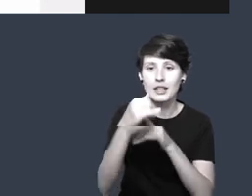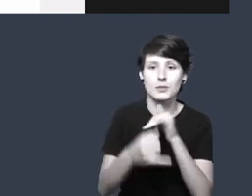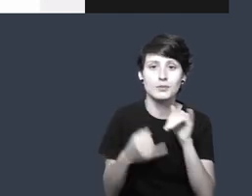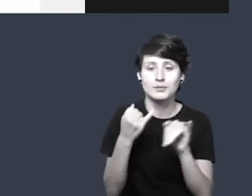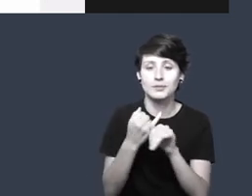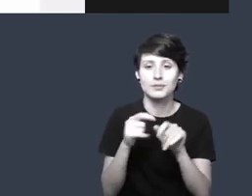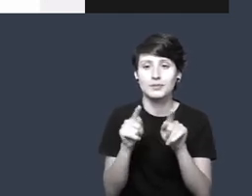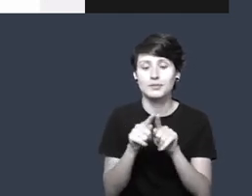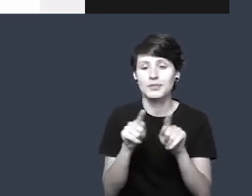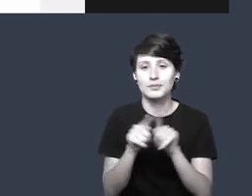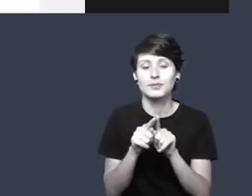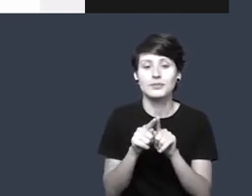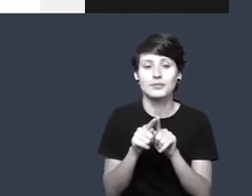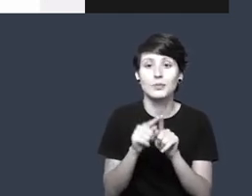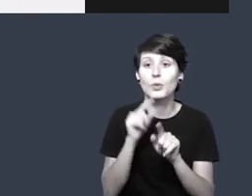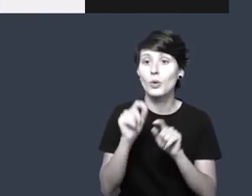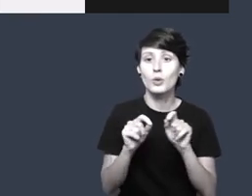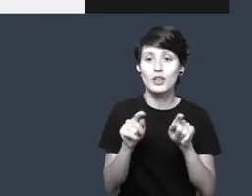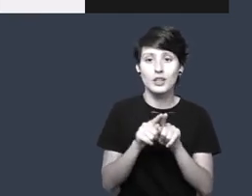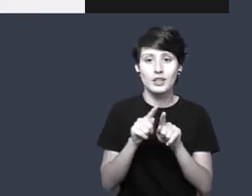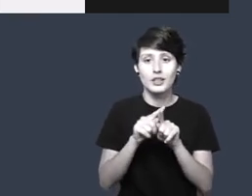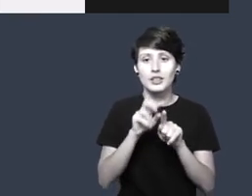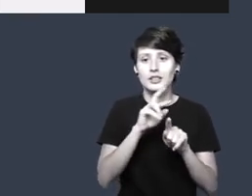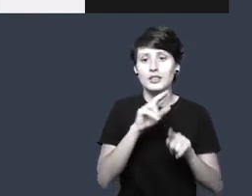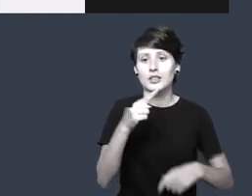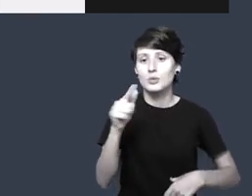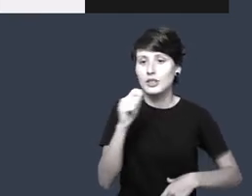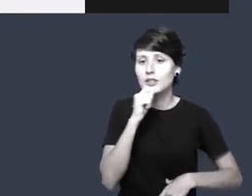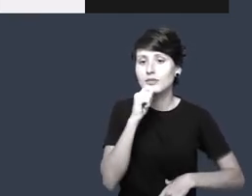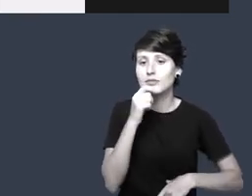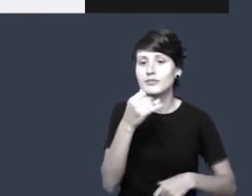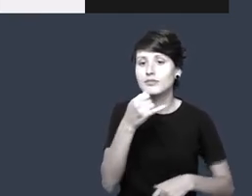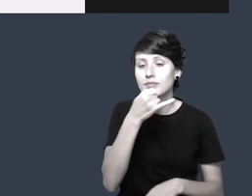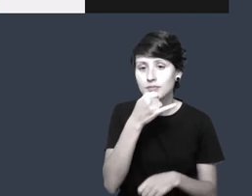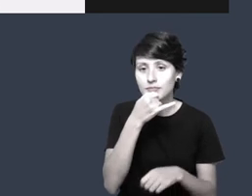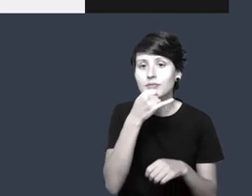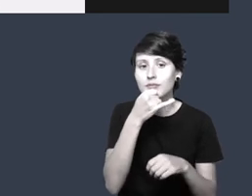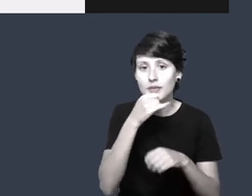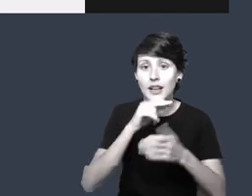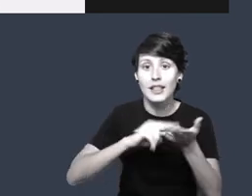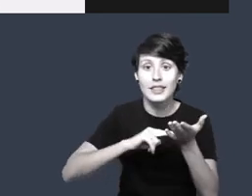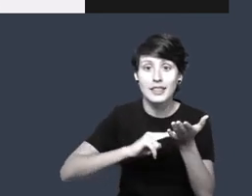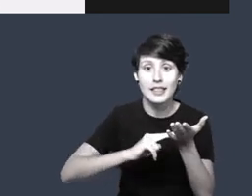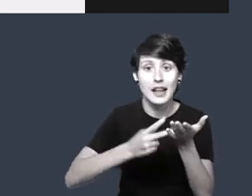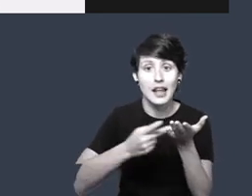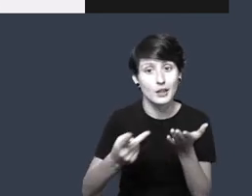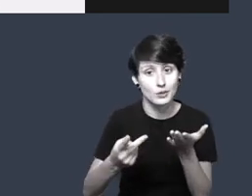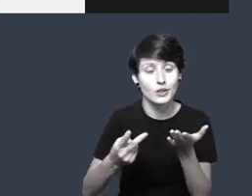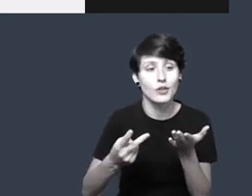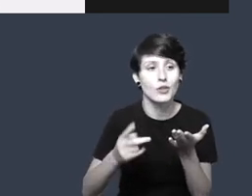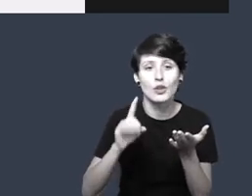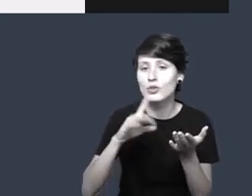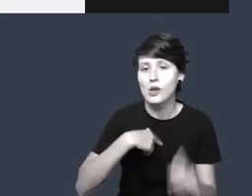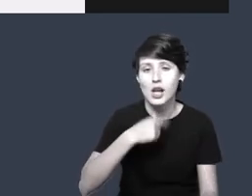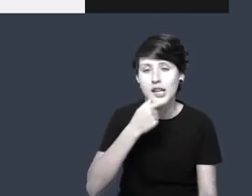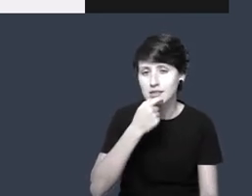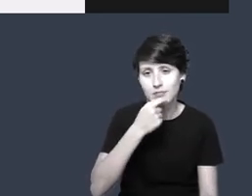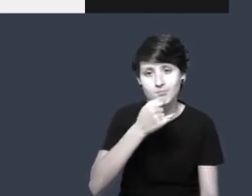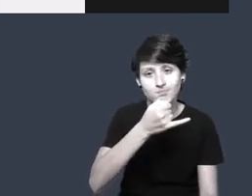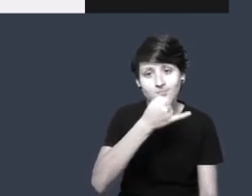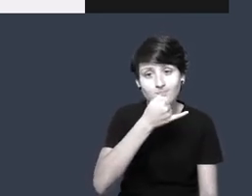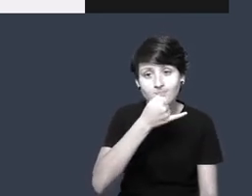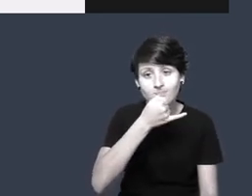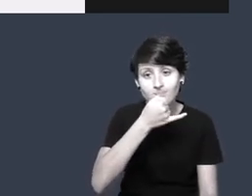360. O que ainda não tem, infelizmente, é tradução, só tem em inglês, infelizmente,